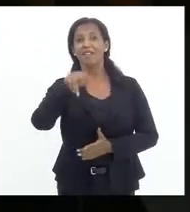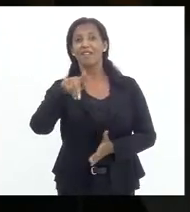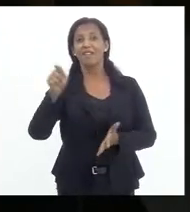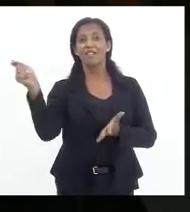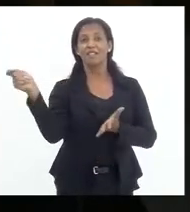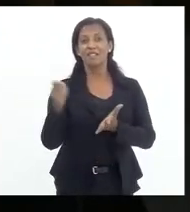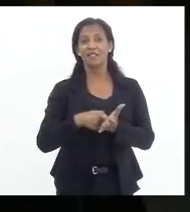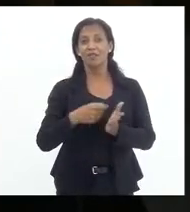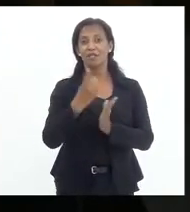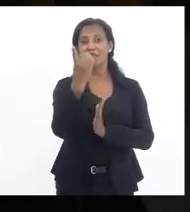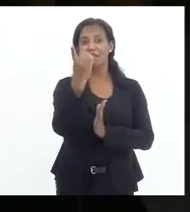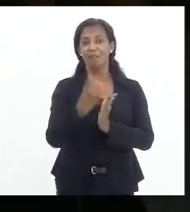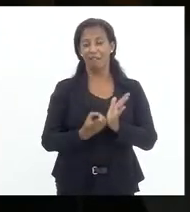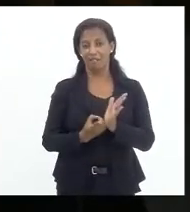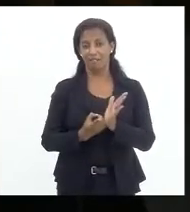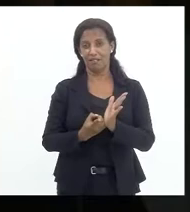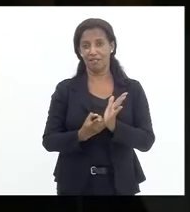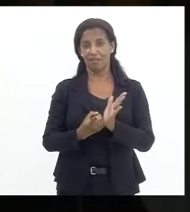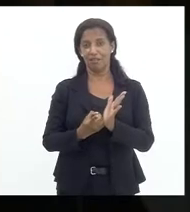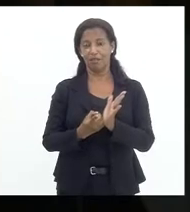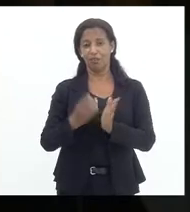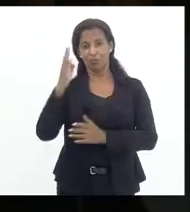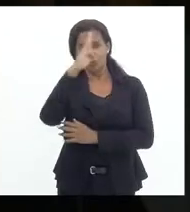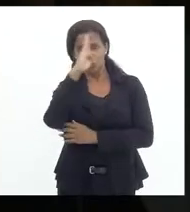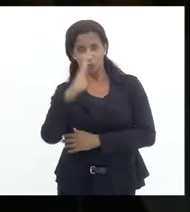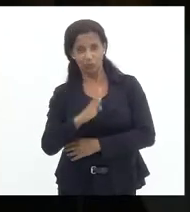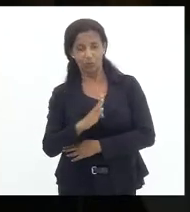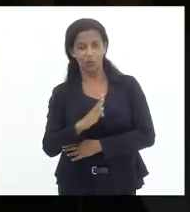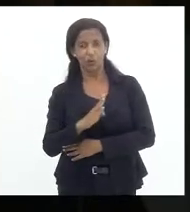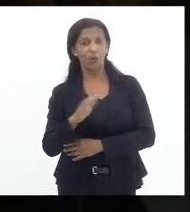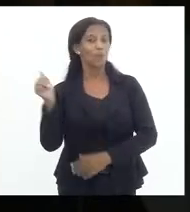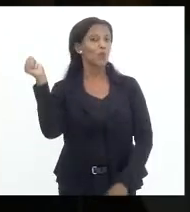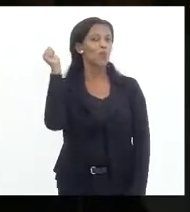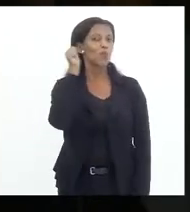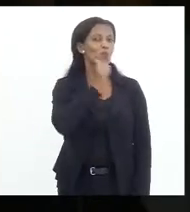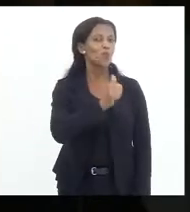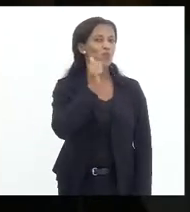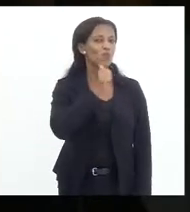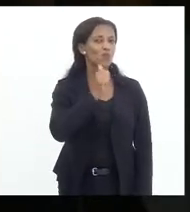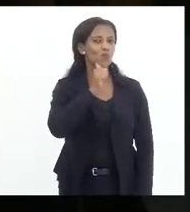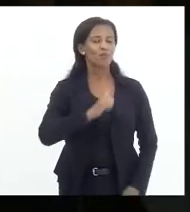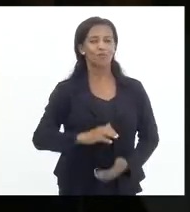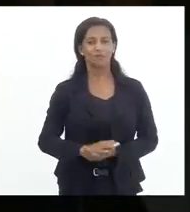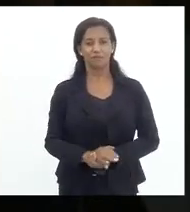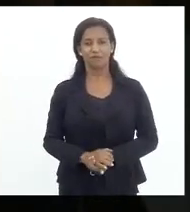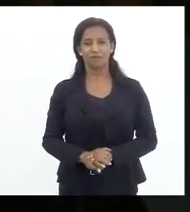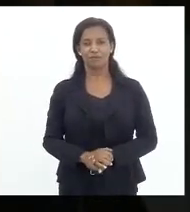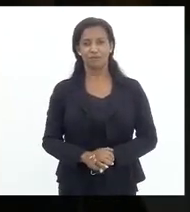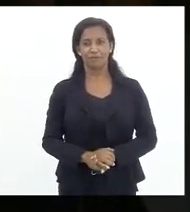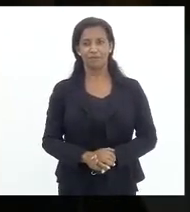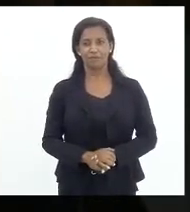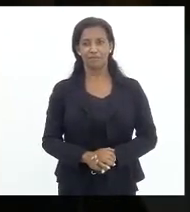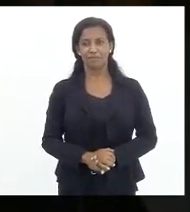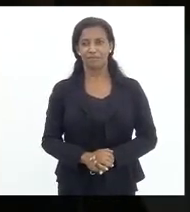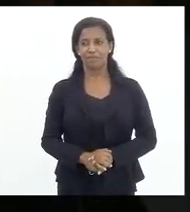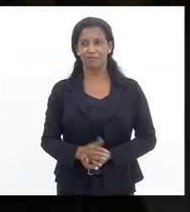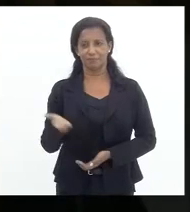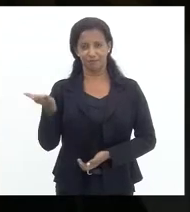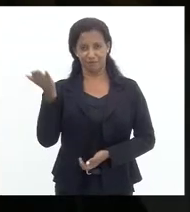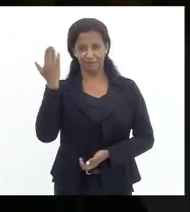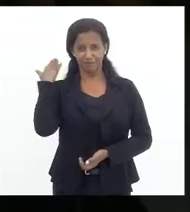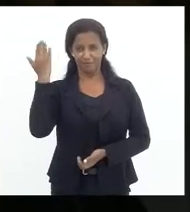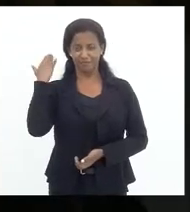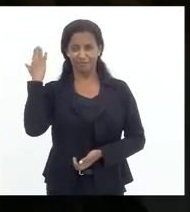assinou a declaração de independência do Brasil foi uma mulher uma mulher na